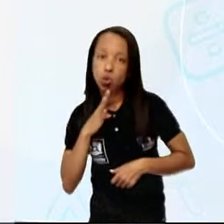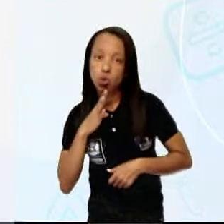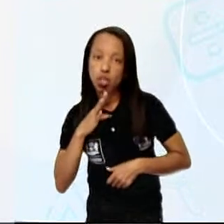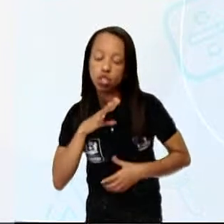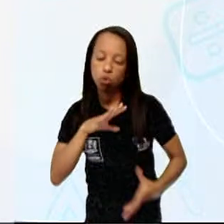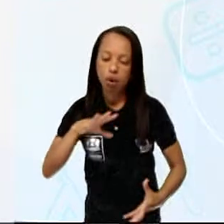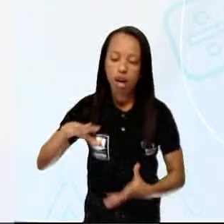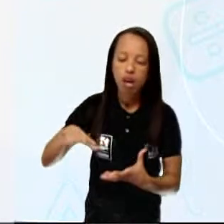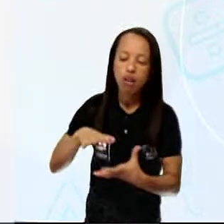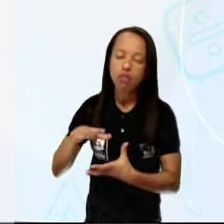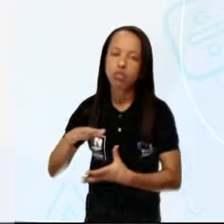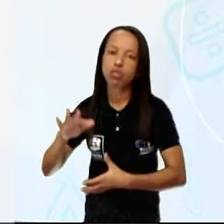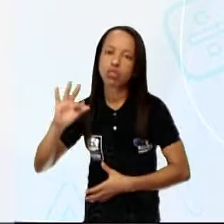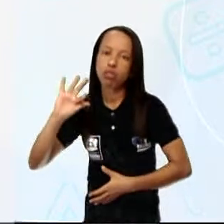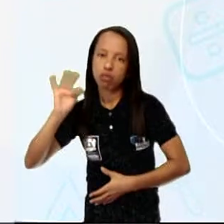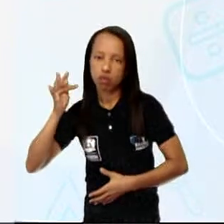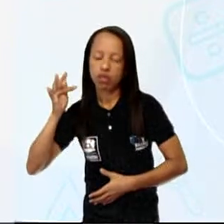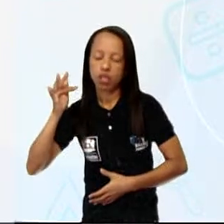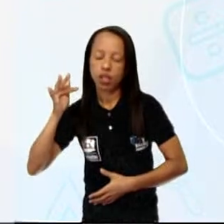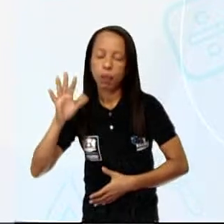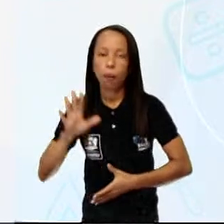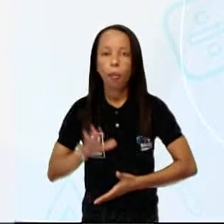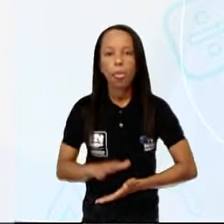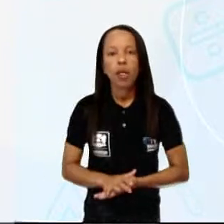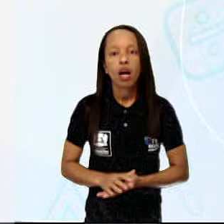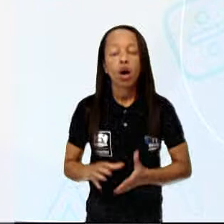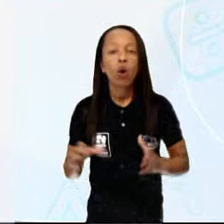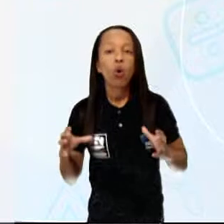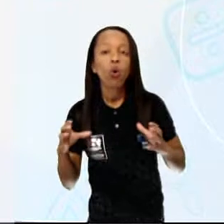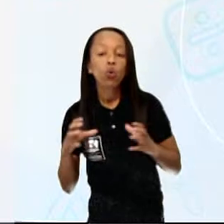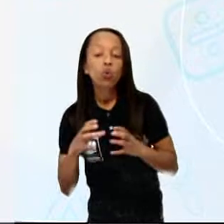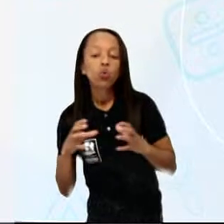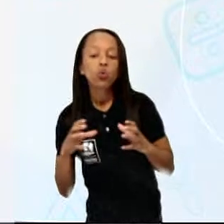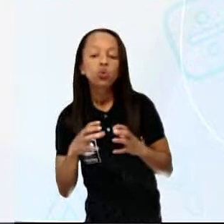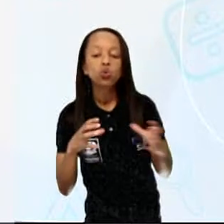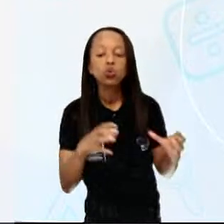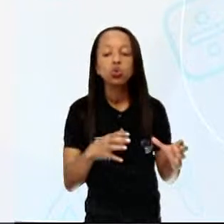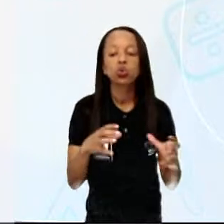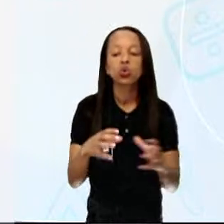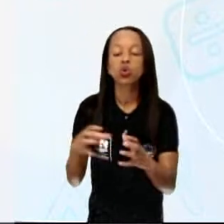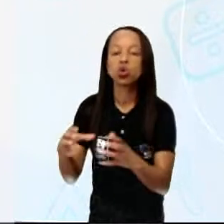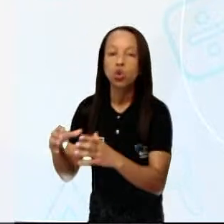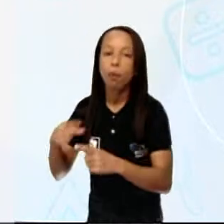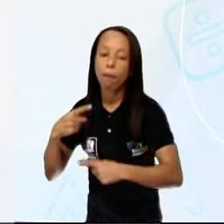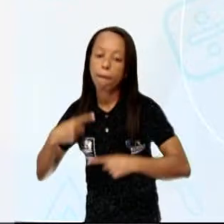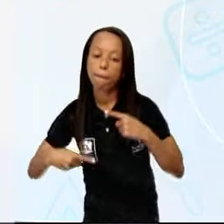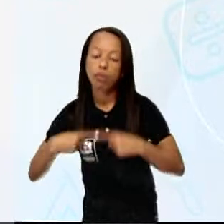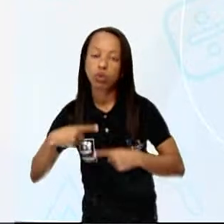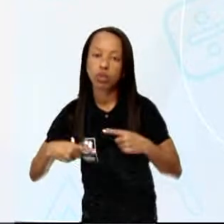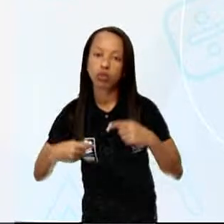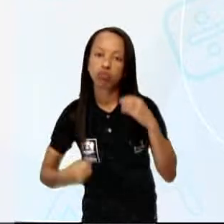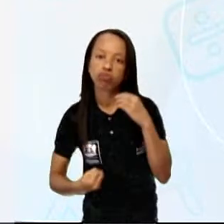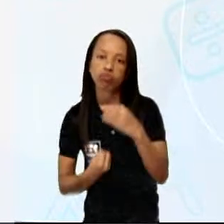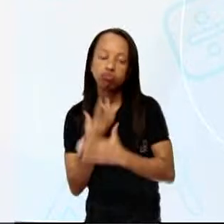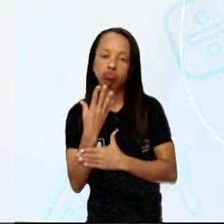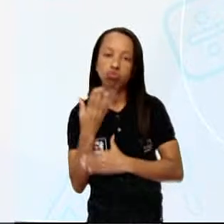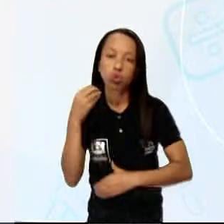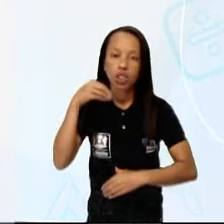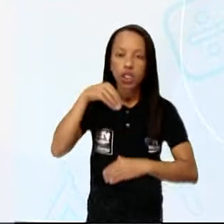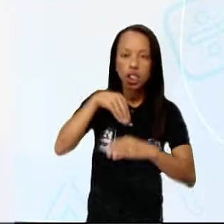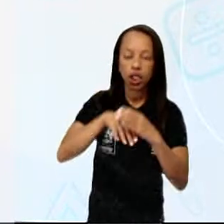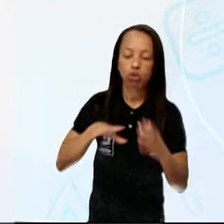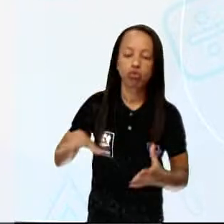dita. Os grupos políticos que surgiram dentro da Revolução Francesa. Vamos ter dois grupos, tá